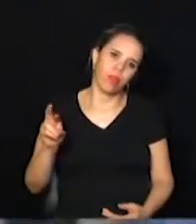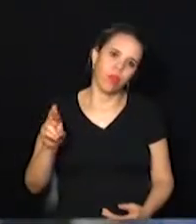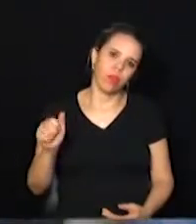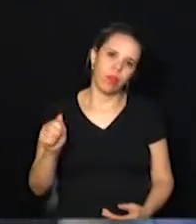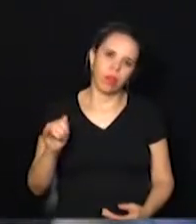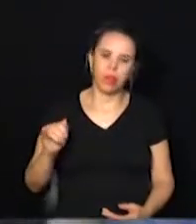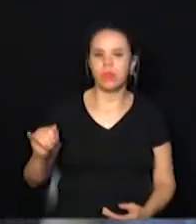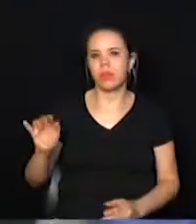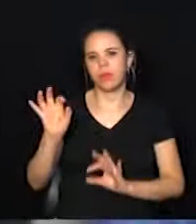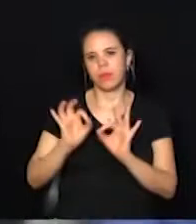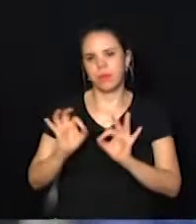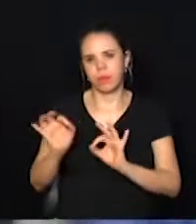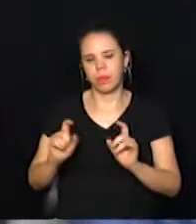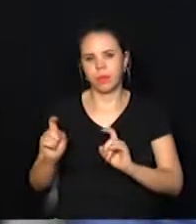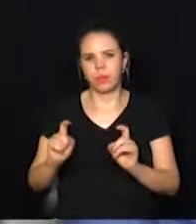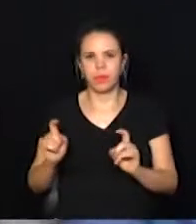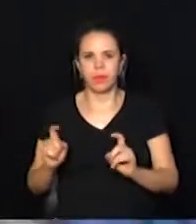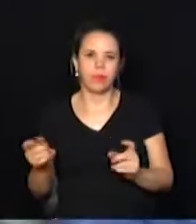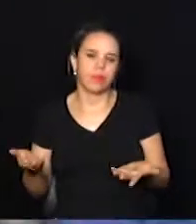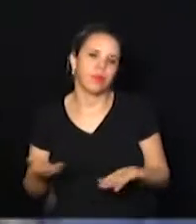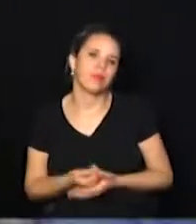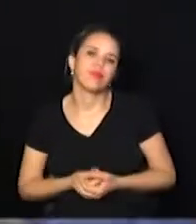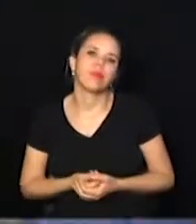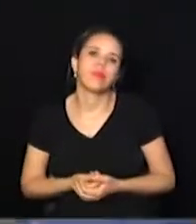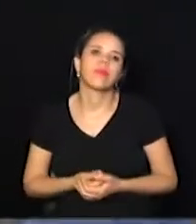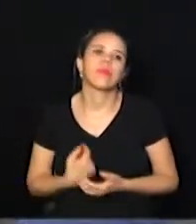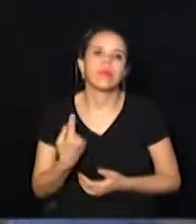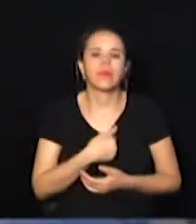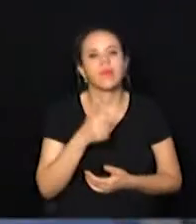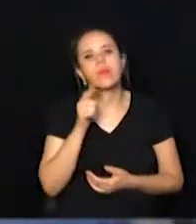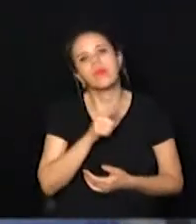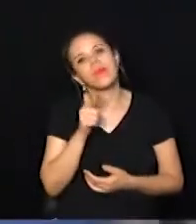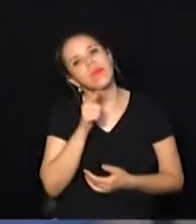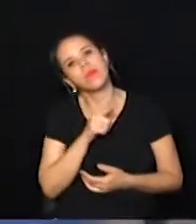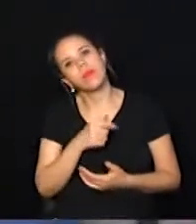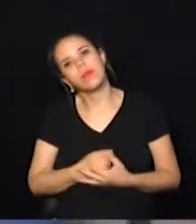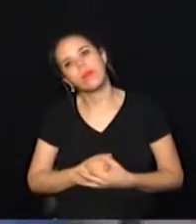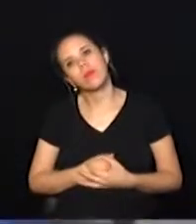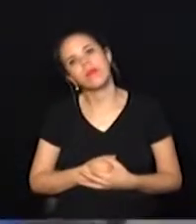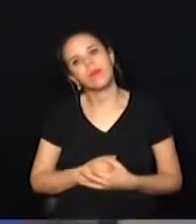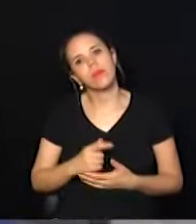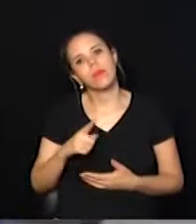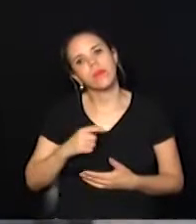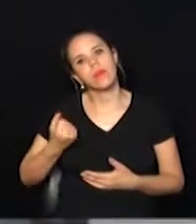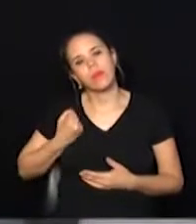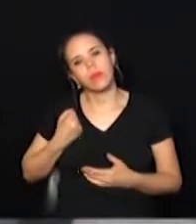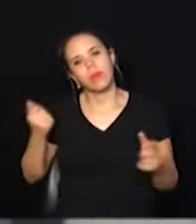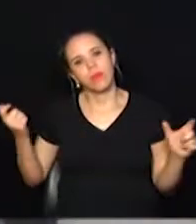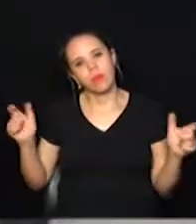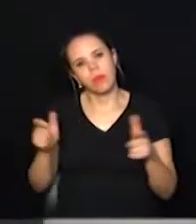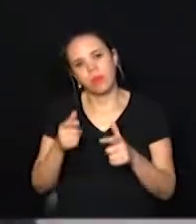organização dessa atividade, para que a gente conseguisse ter um número pequeno aqui,